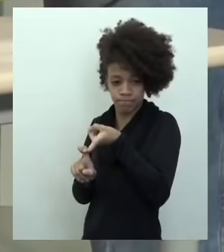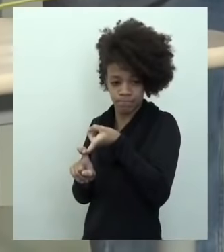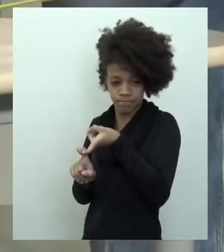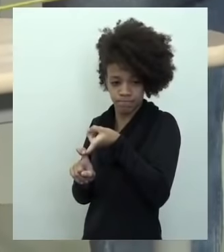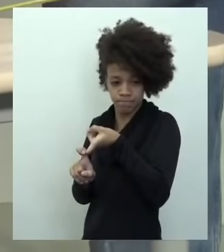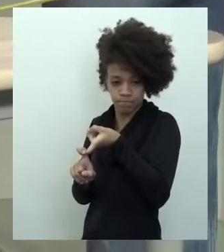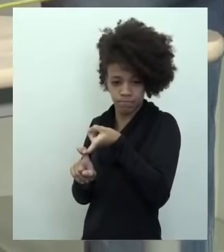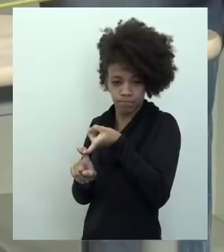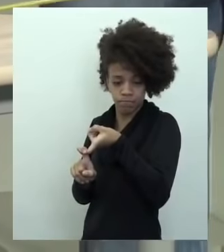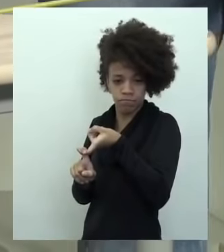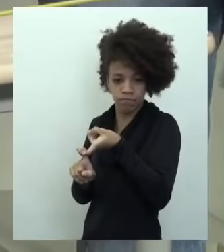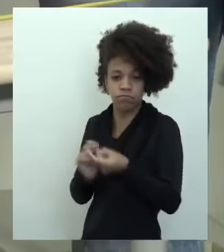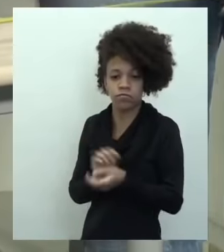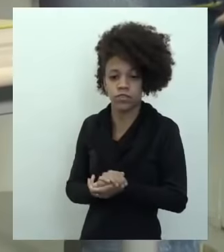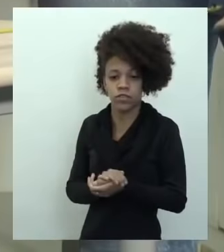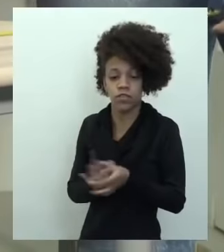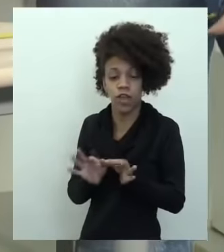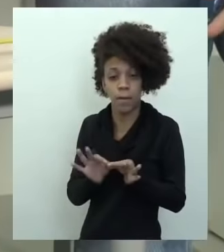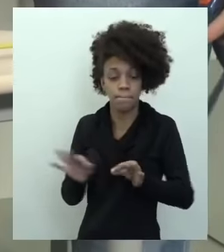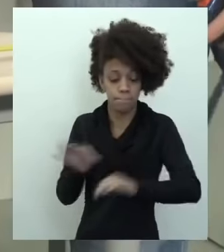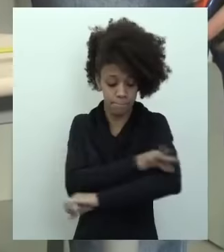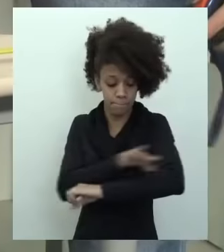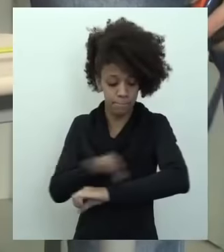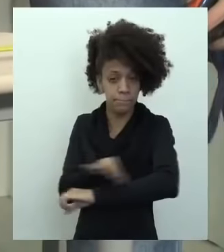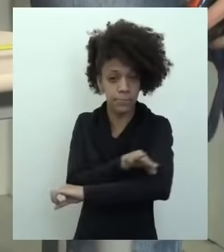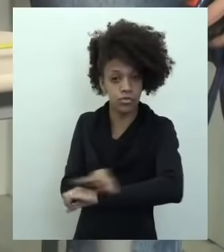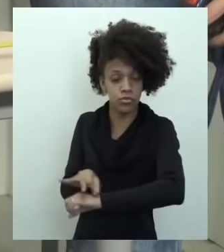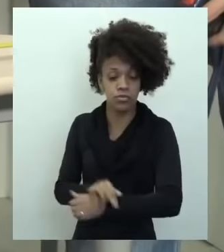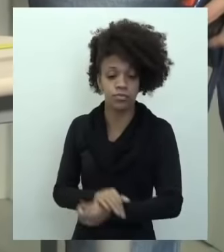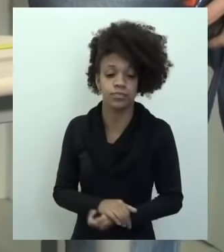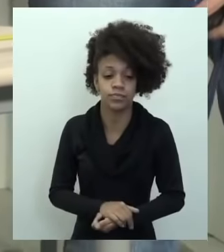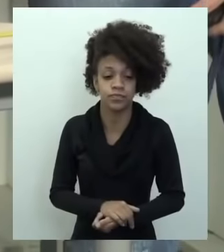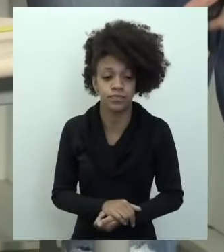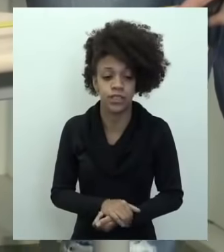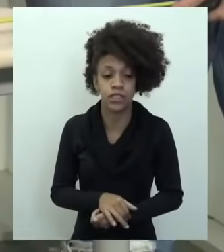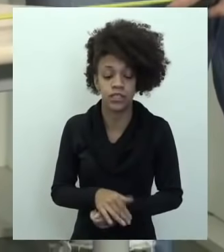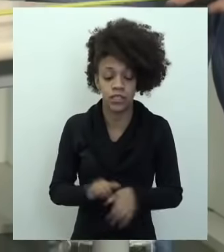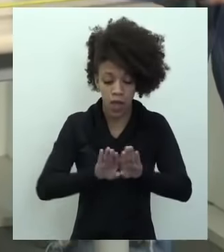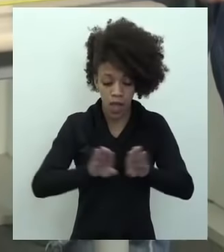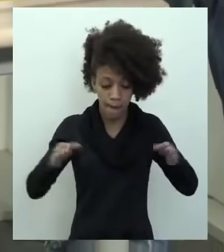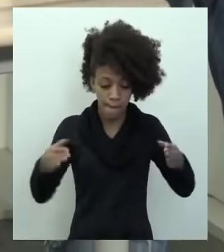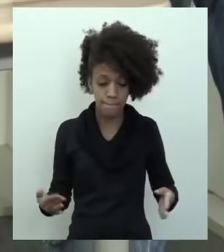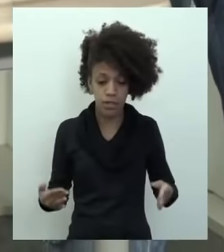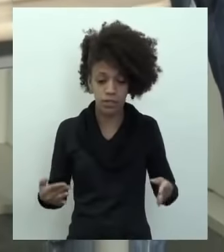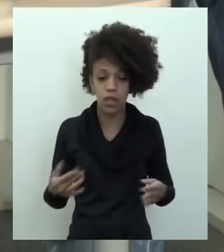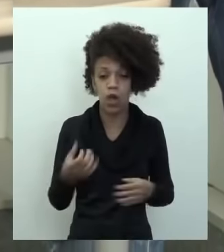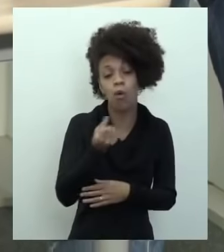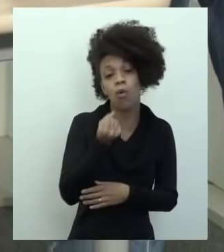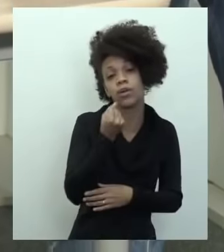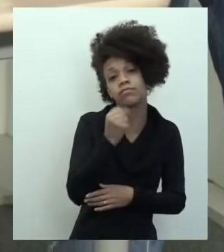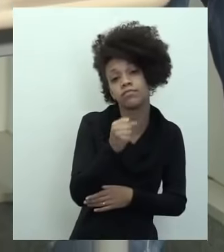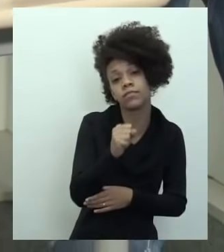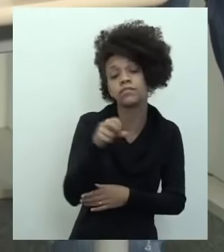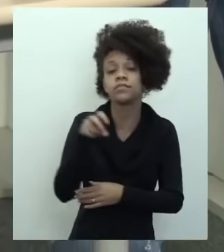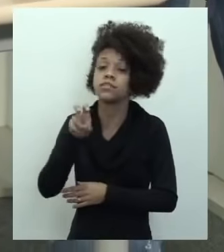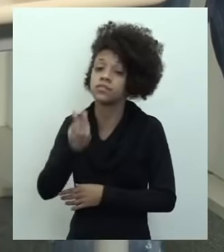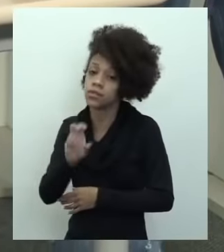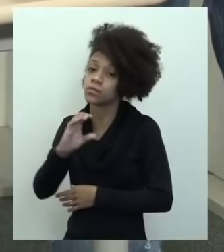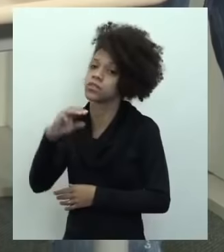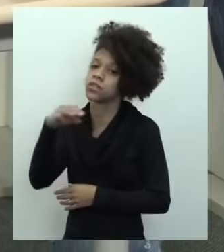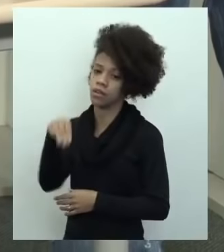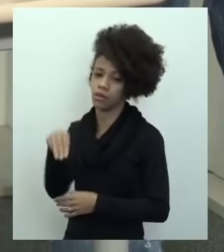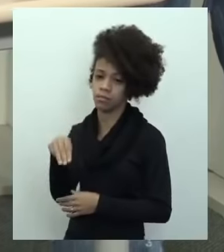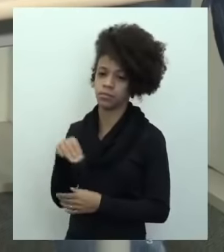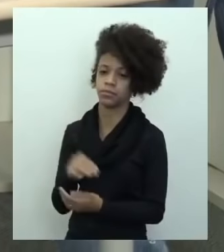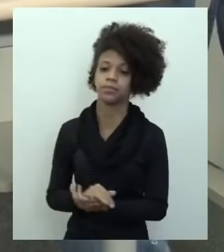Coloquei e vou medir. Então, aqui a mesa está dando 85 centímetros, ó, tá vendo? Eu medi